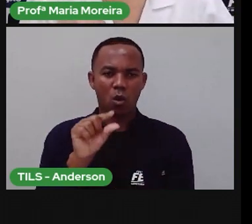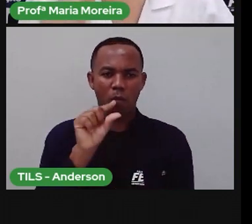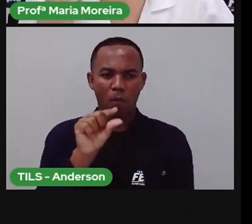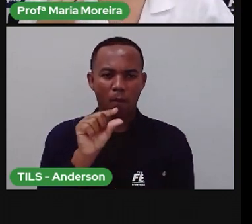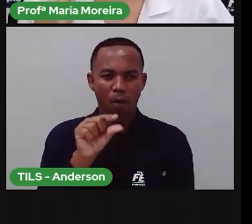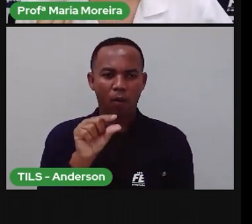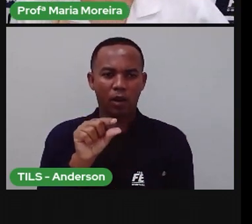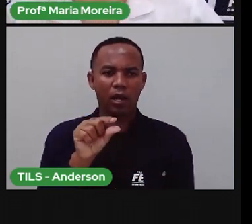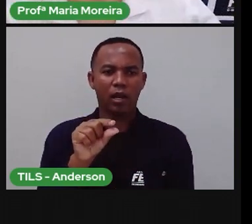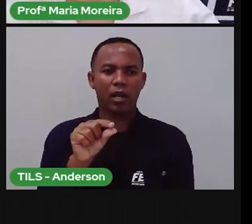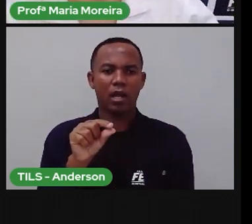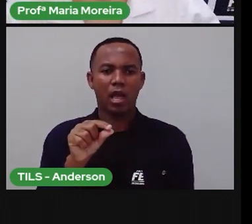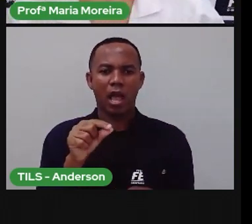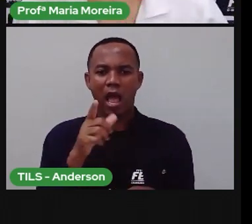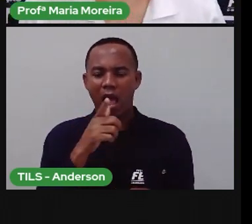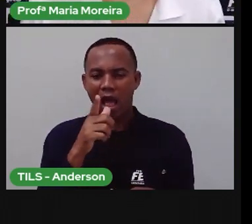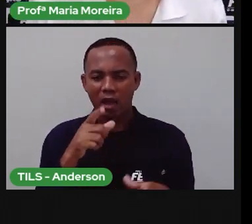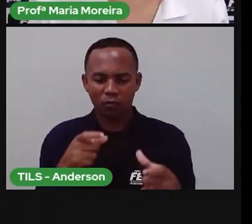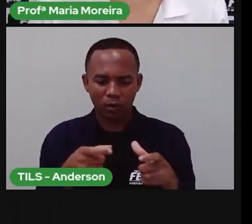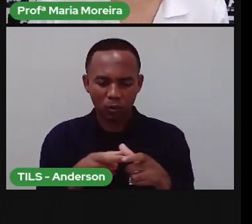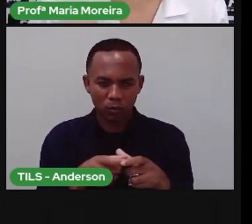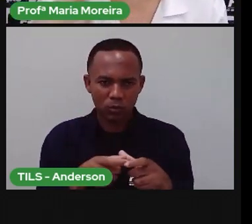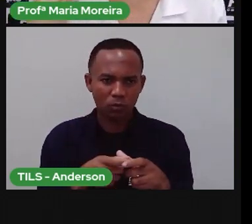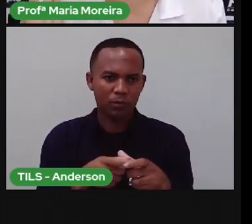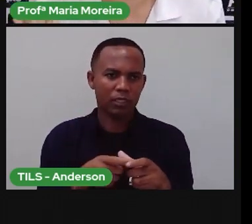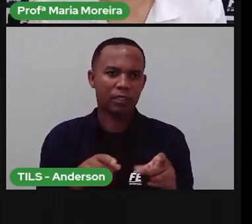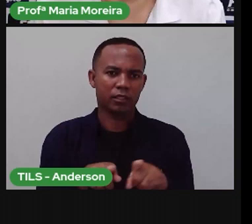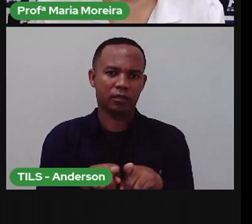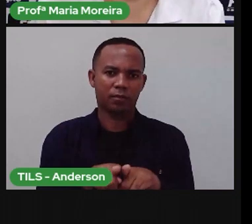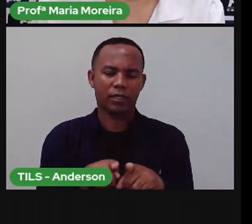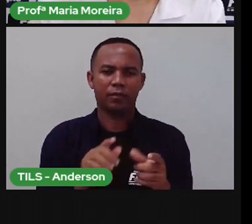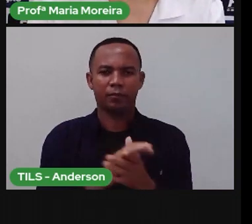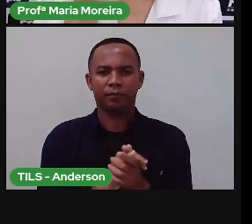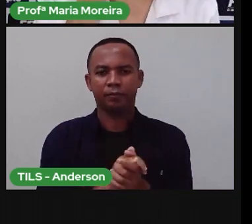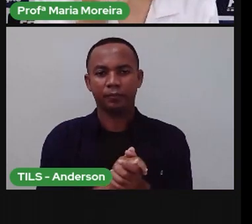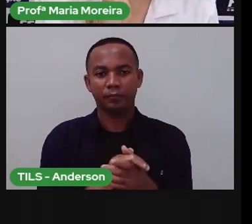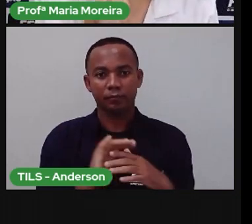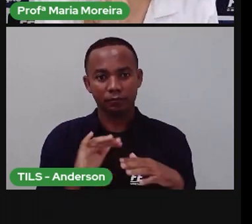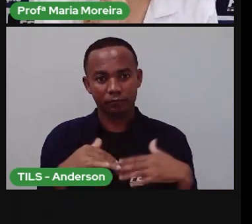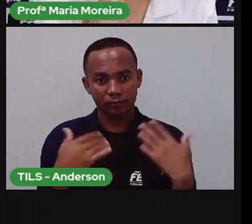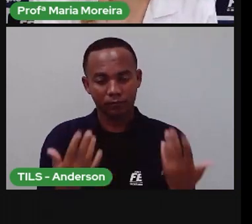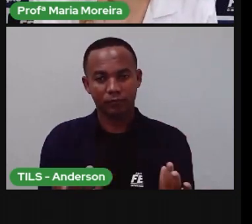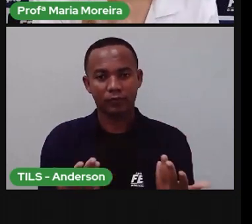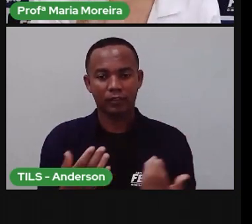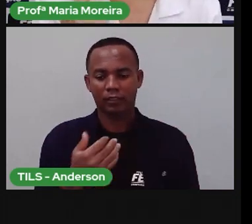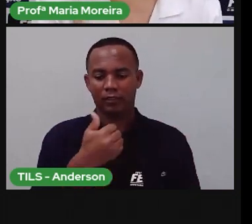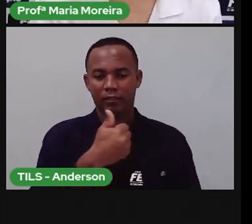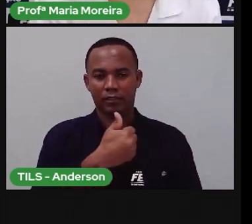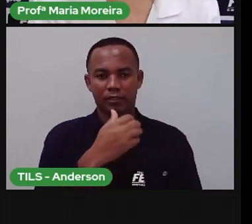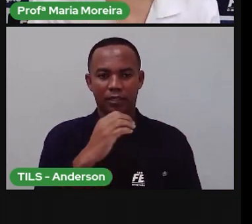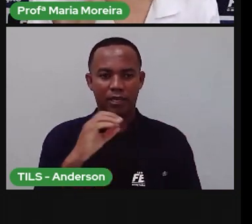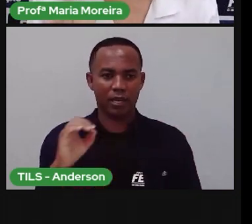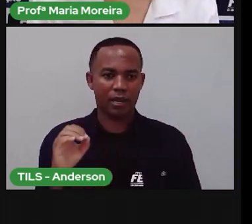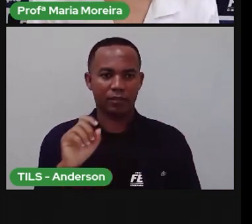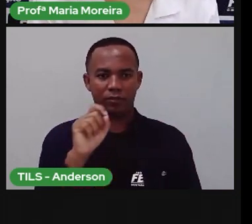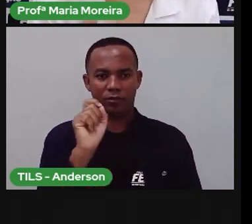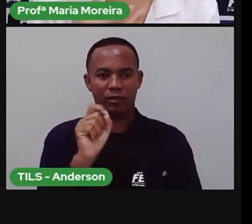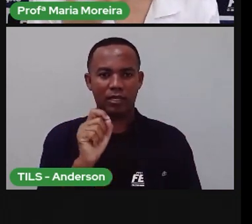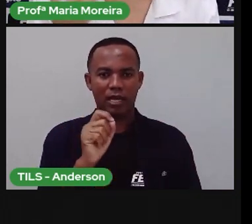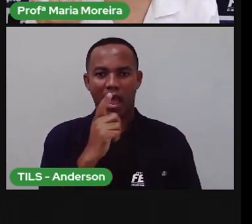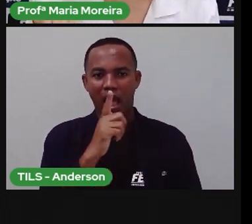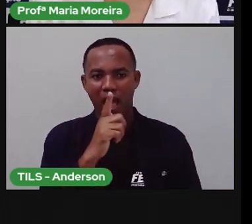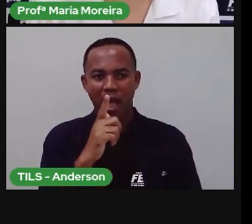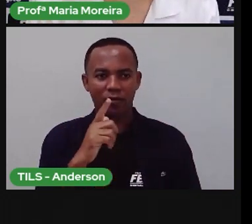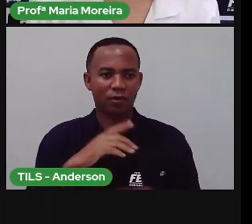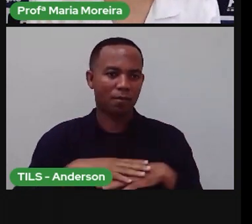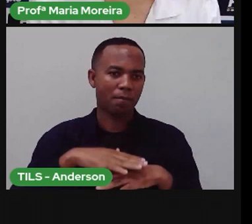quê? Consumível. E que a Pró ainda falou assim: olha, se a gente tivesse R$100, menos de um centavo seria de água potável, que seria